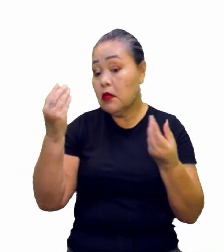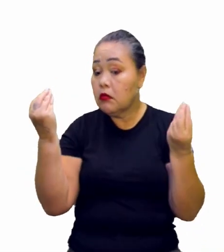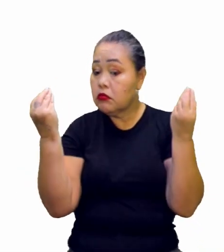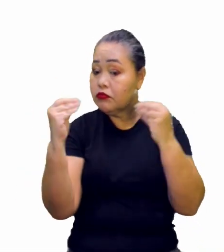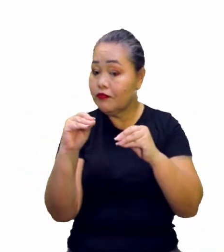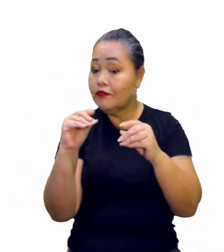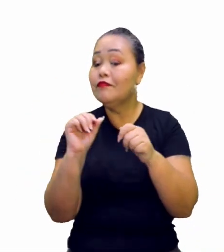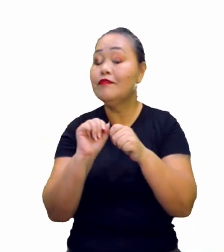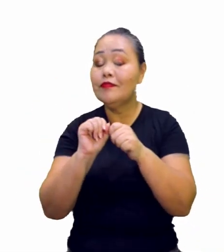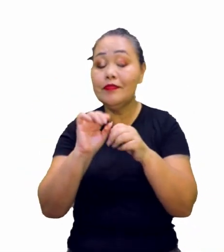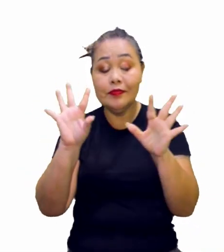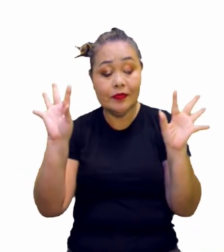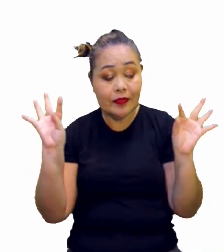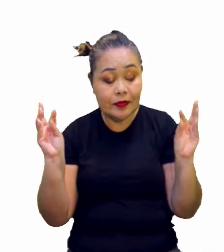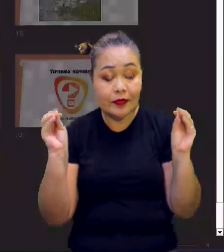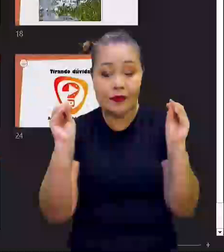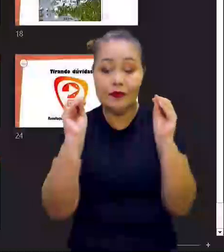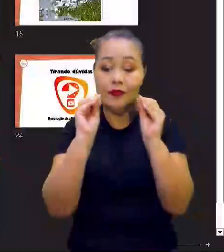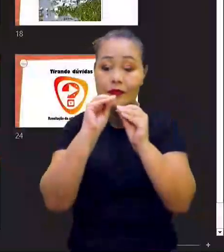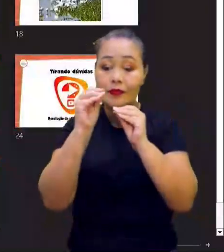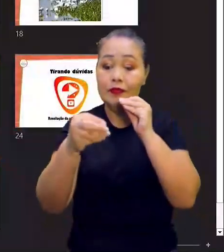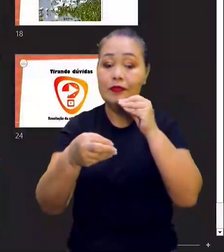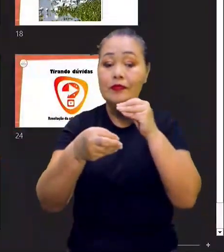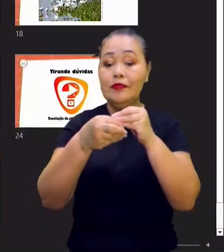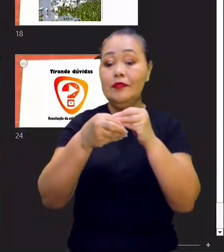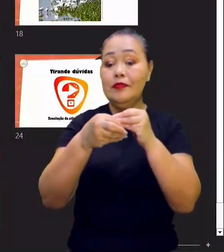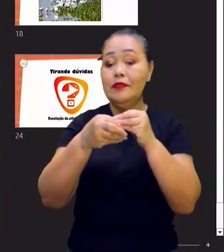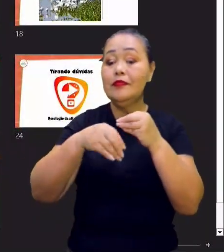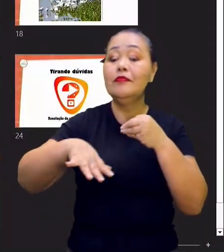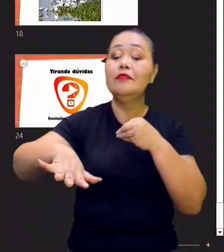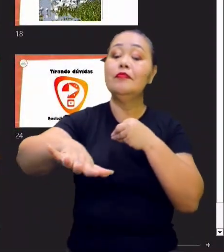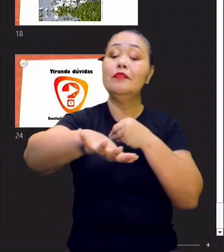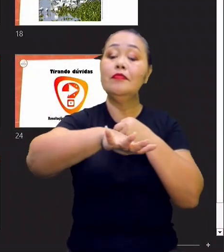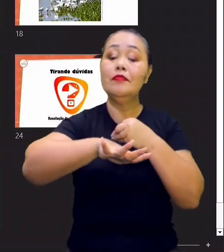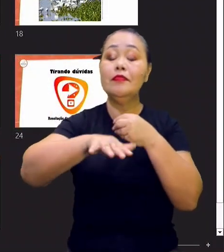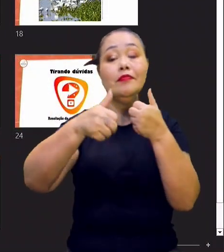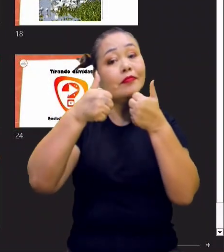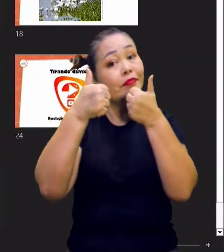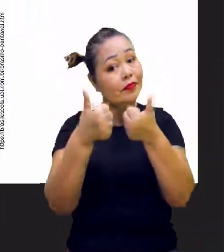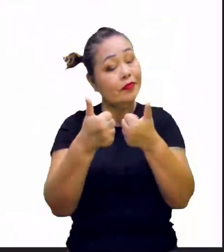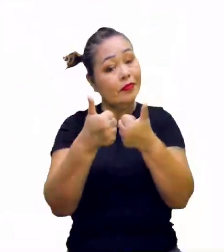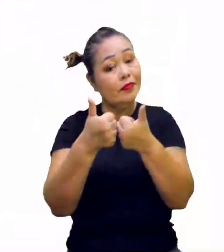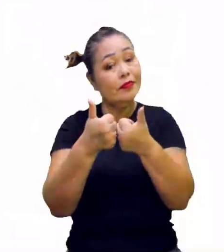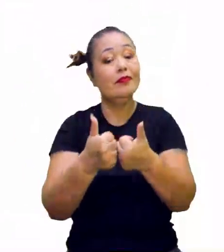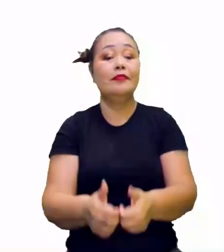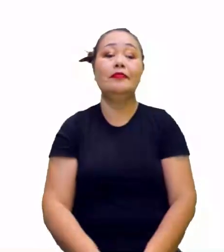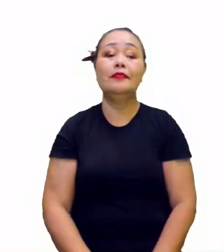a integração em relação ao meio, tá bom?